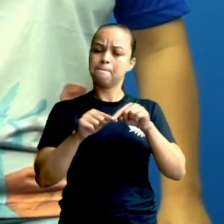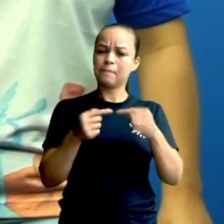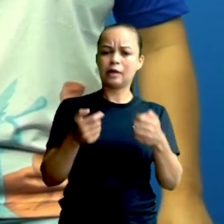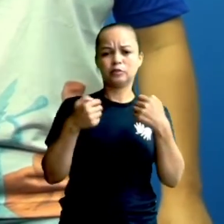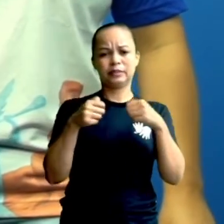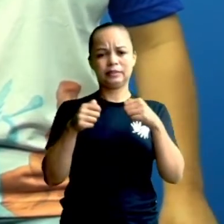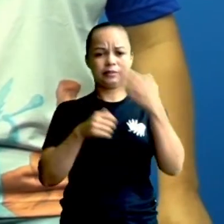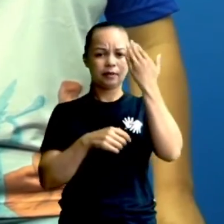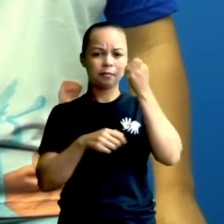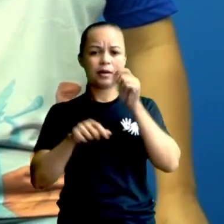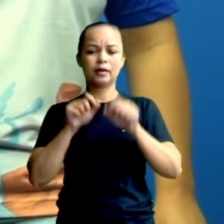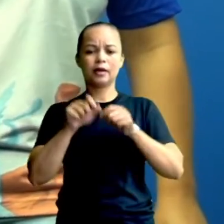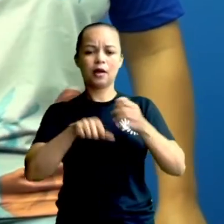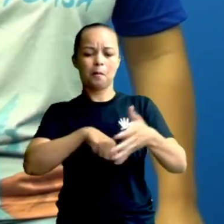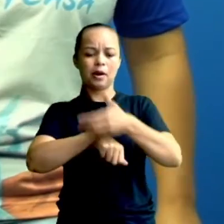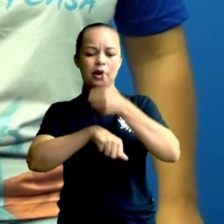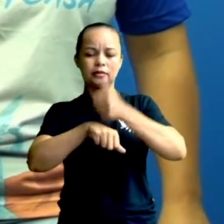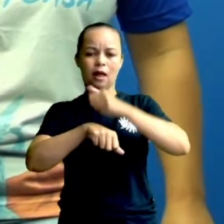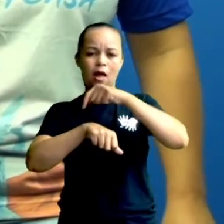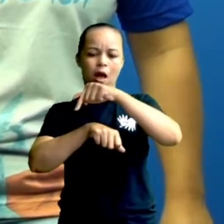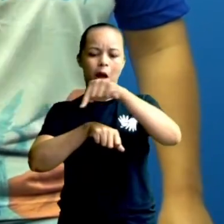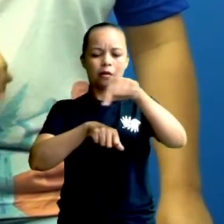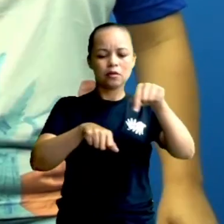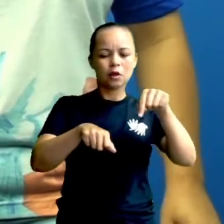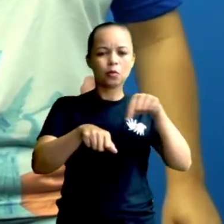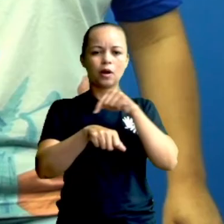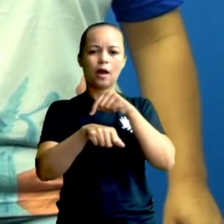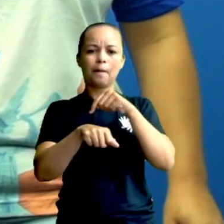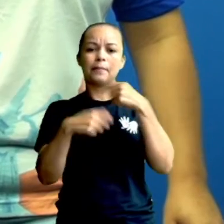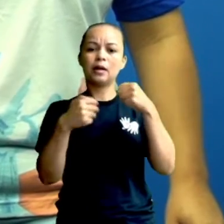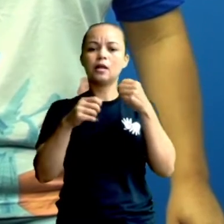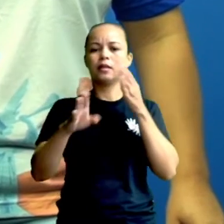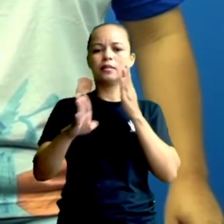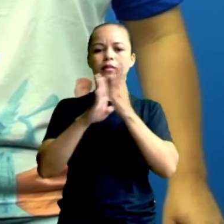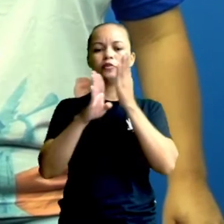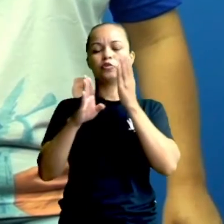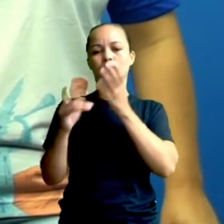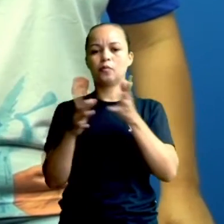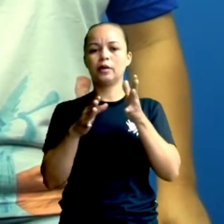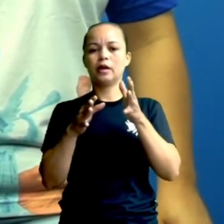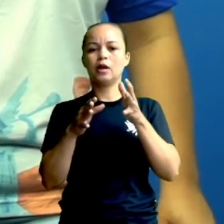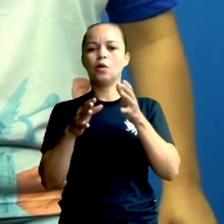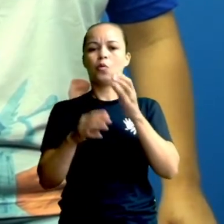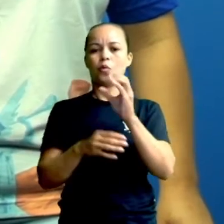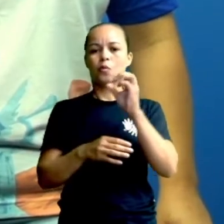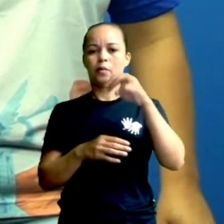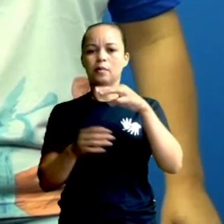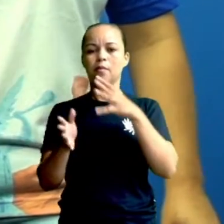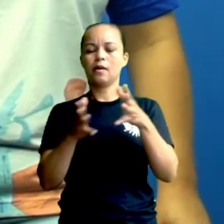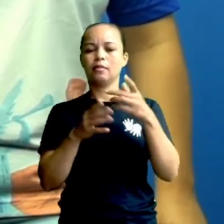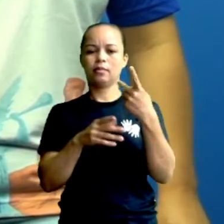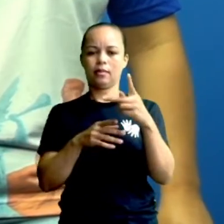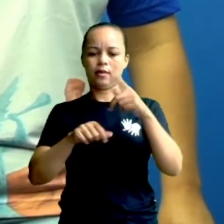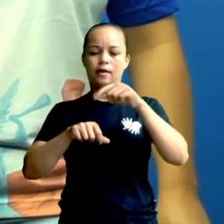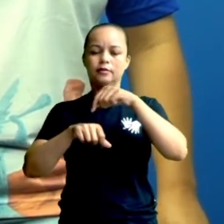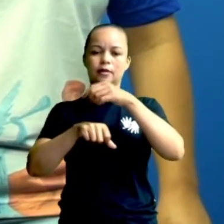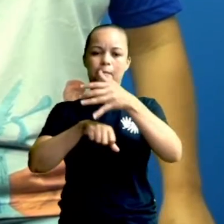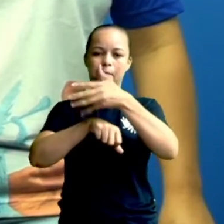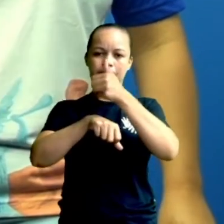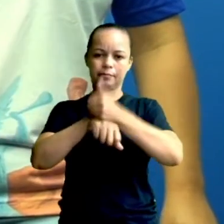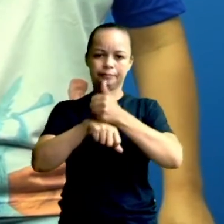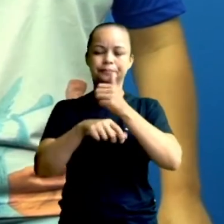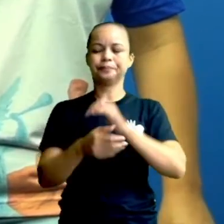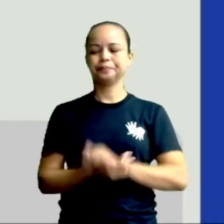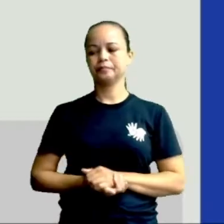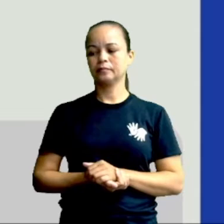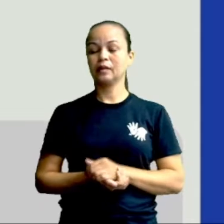que como a praça é circular, a gente tem que descobrir o comprimento dessa praça. Então, vamos lá para o